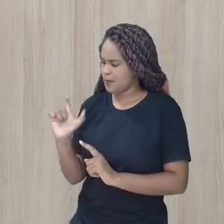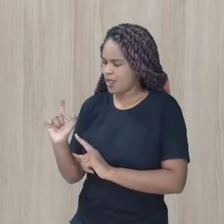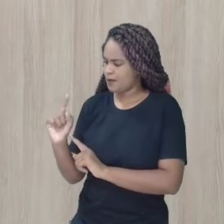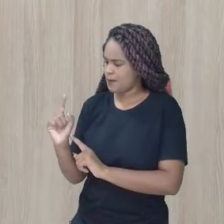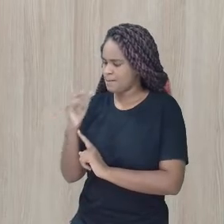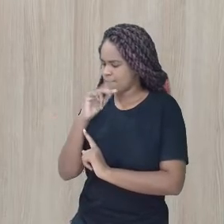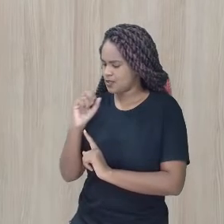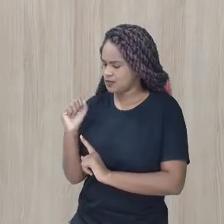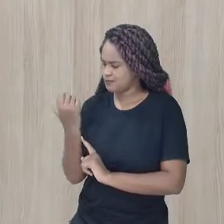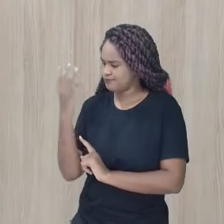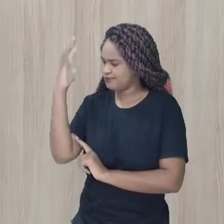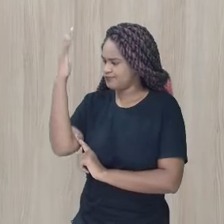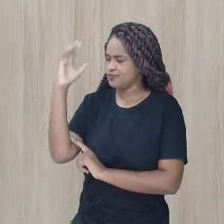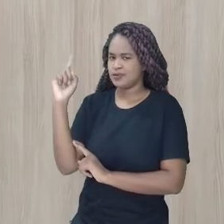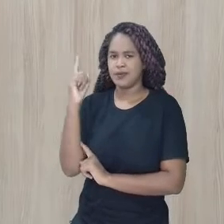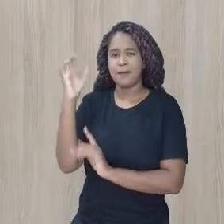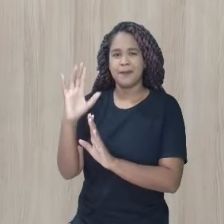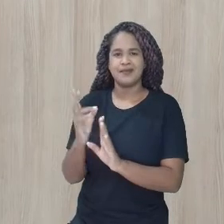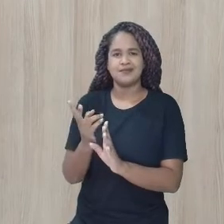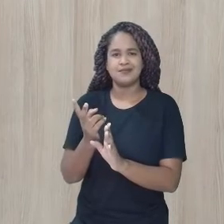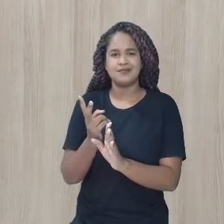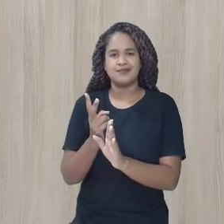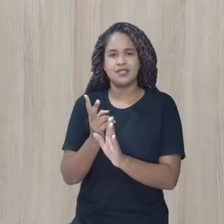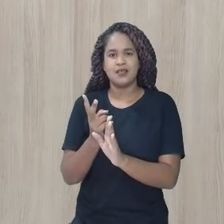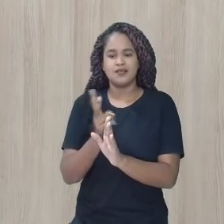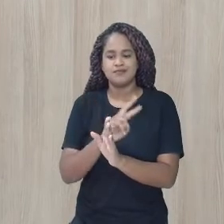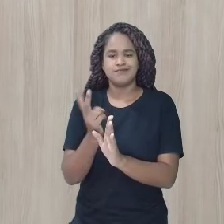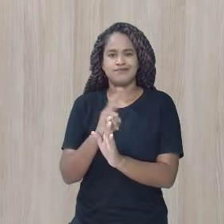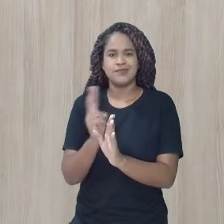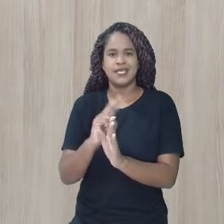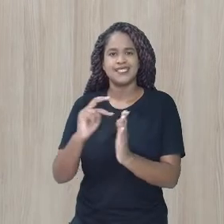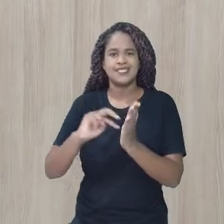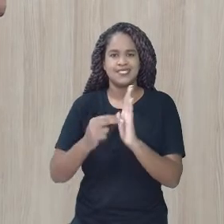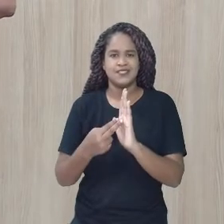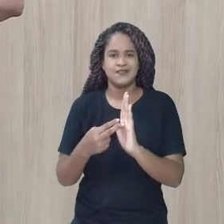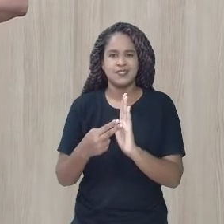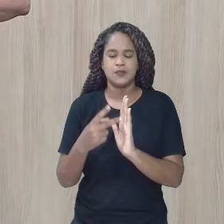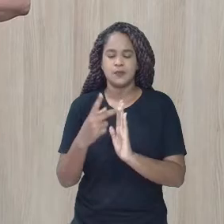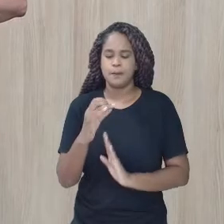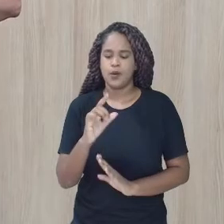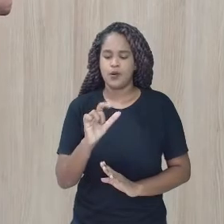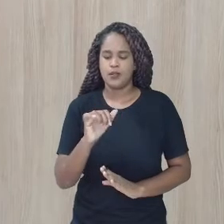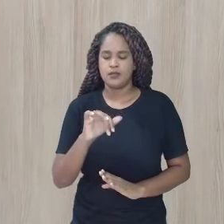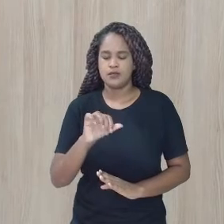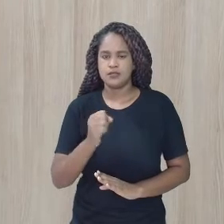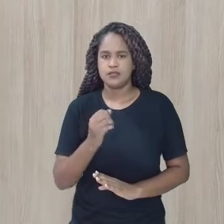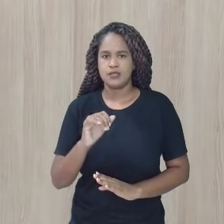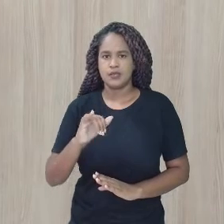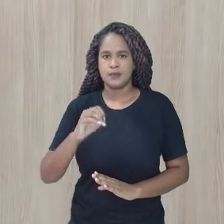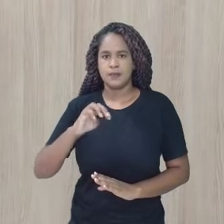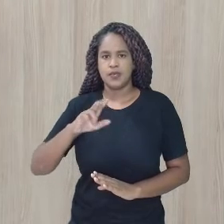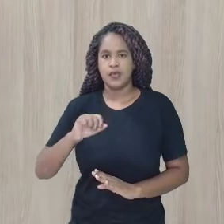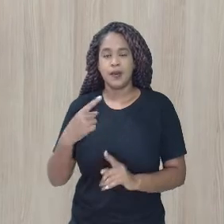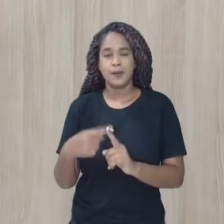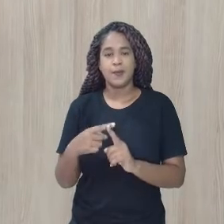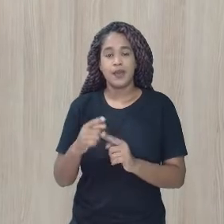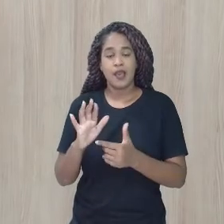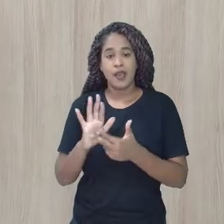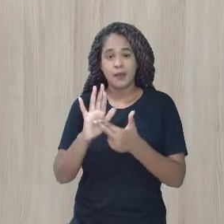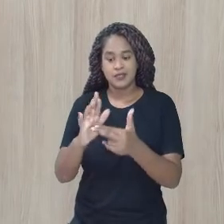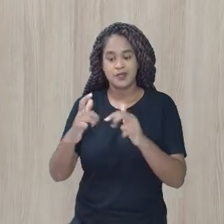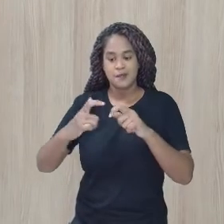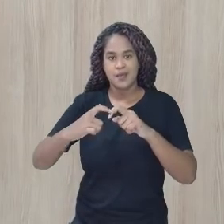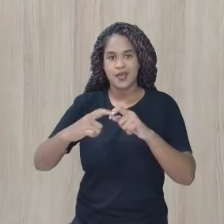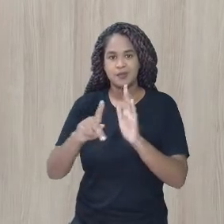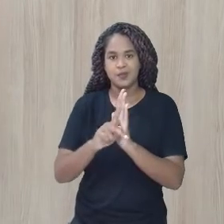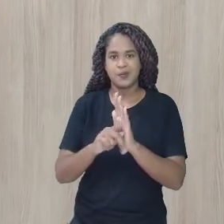plantão, ela é uma palavra polissêmica. Por quê? representa ali um médico de plantão, não é?